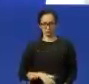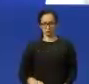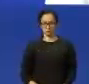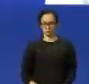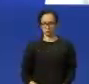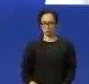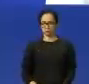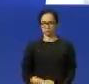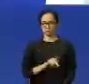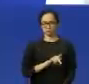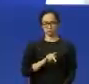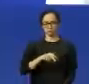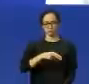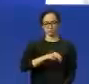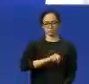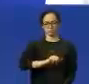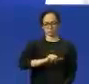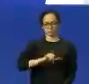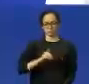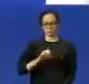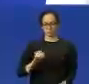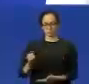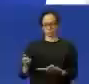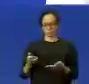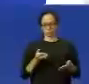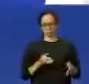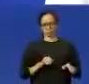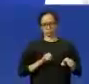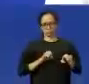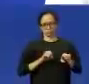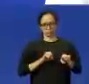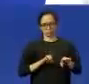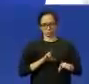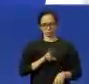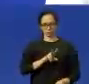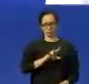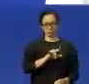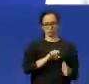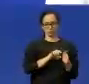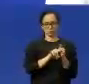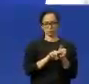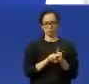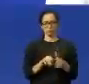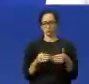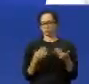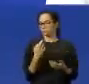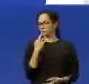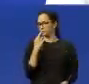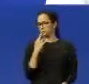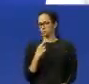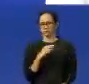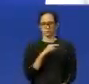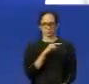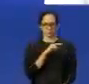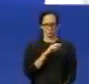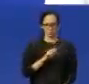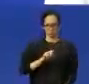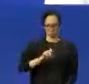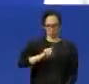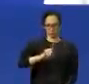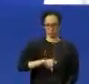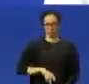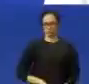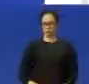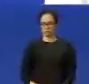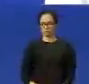dia. E o professor de física, Naldo, está aqui comigo para resolver as questões dessa prova e